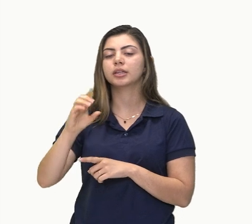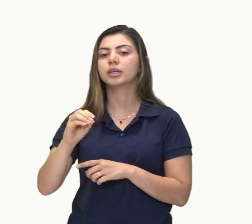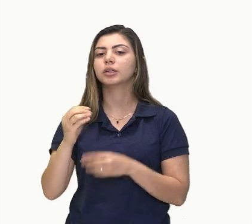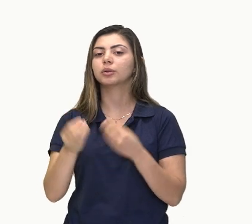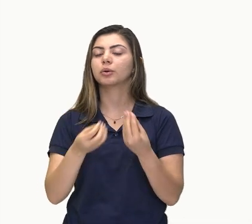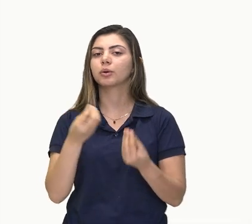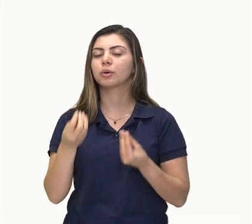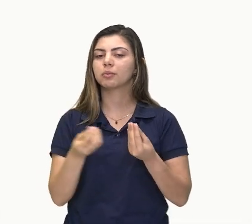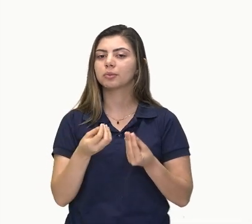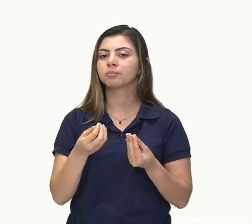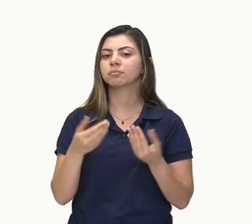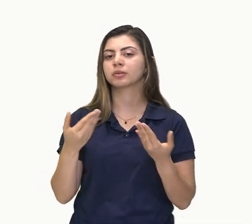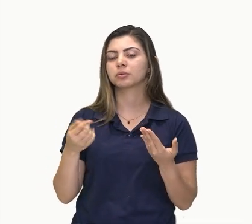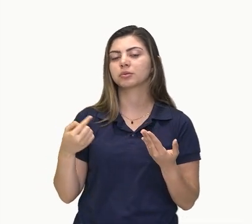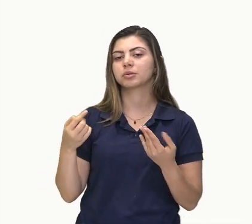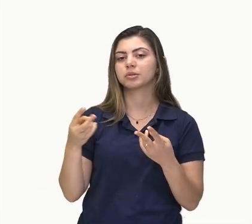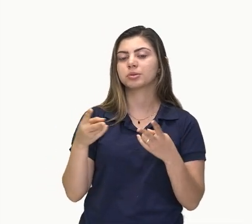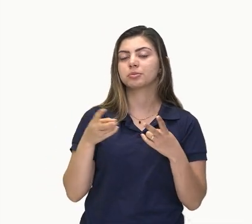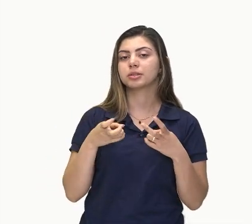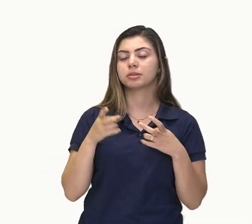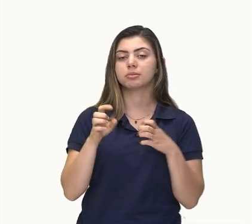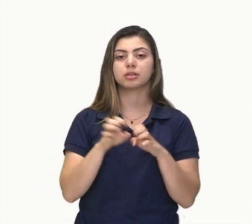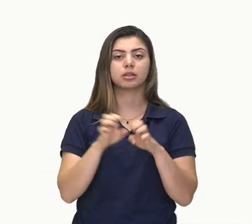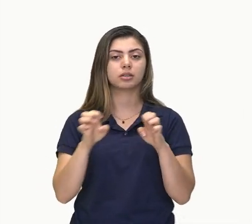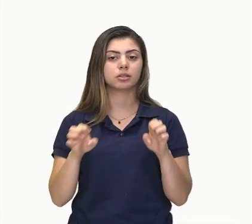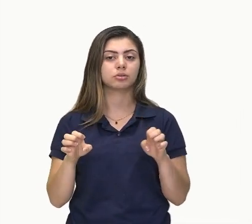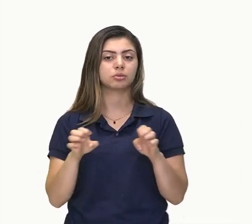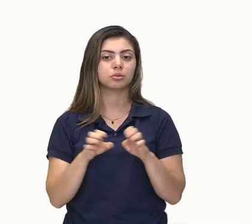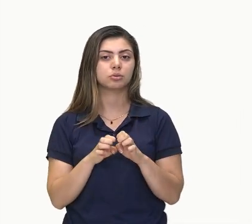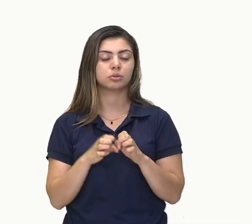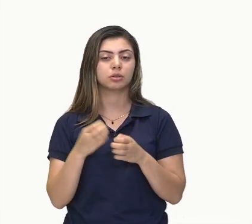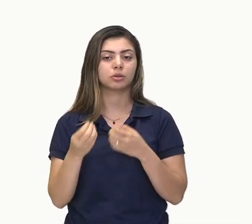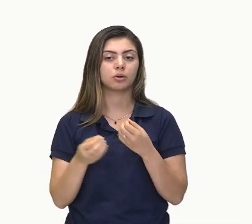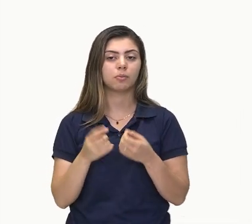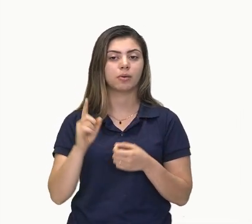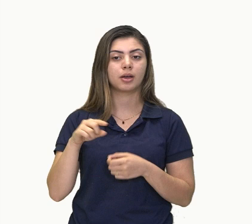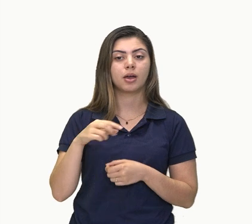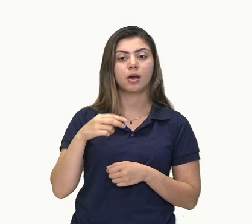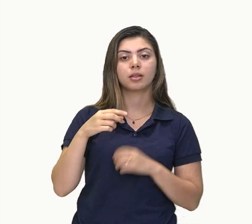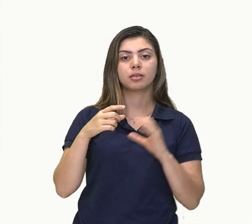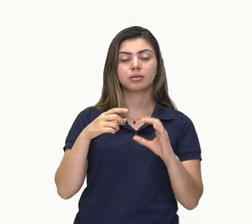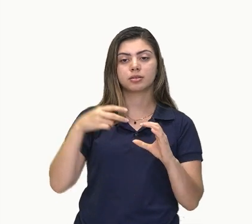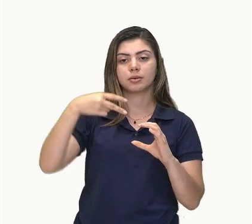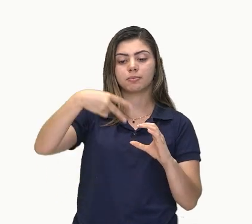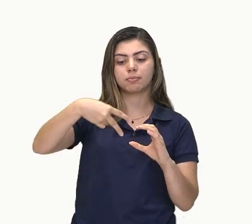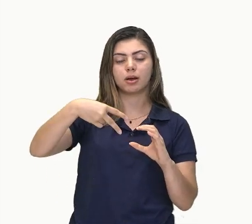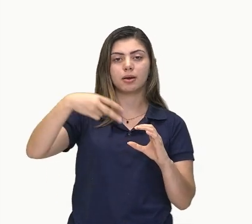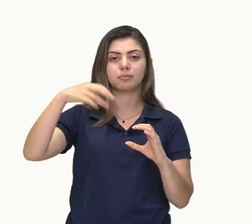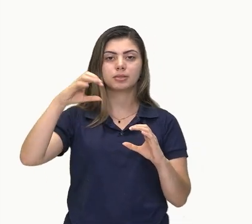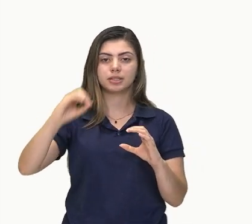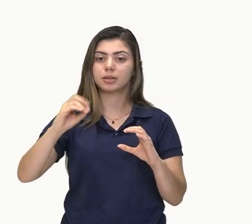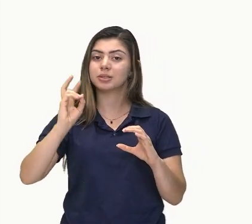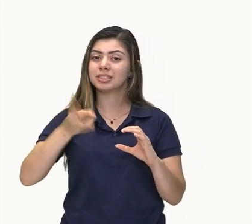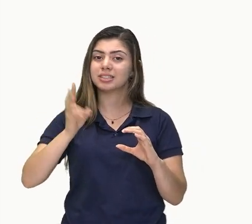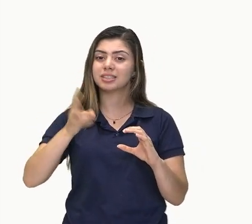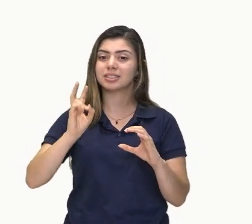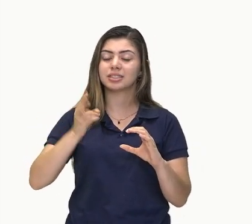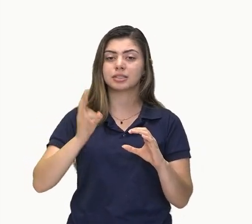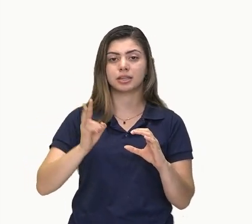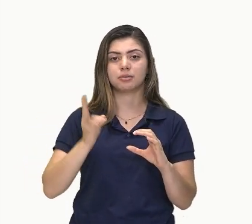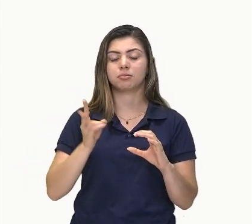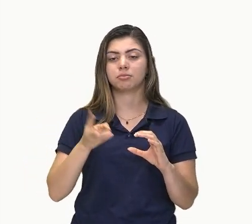quando a gente vai olhar, lembra, ele é uma dupla na ponta, né? Chamada